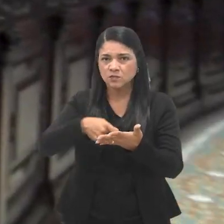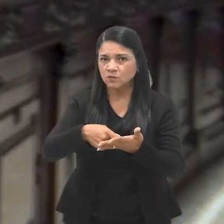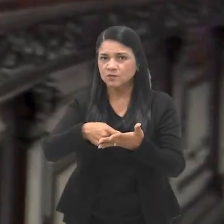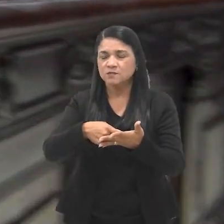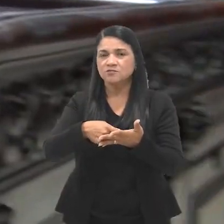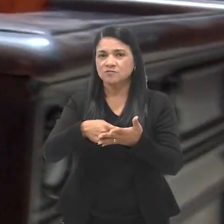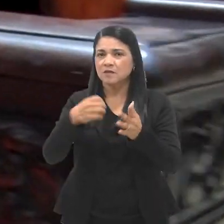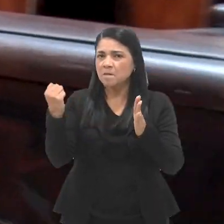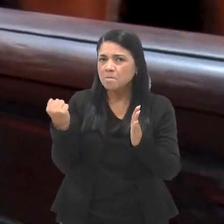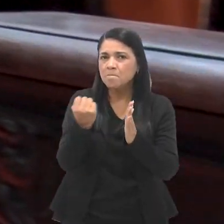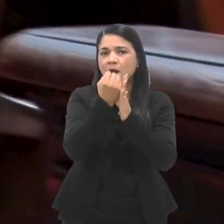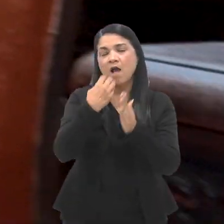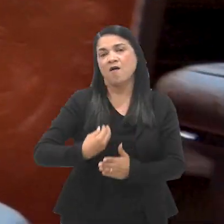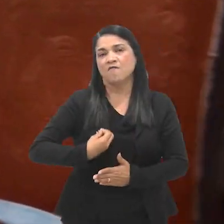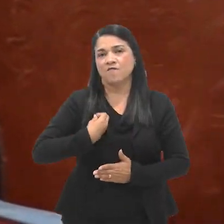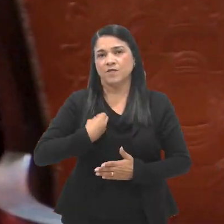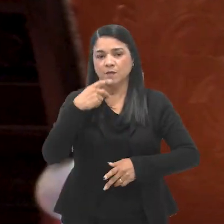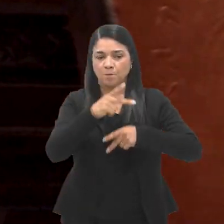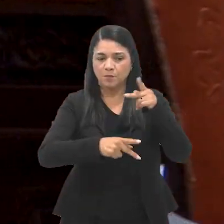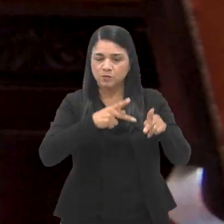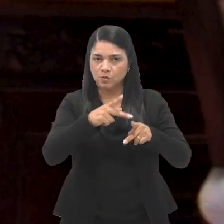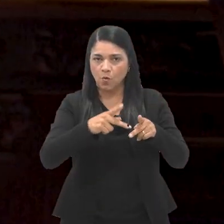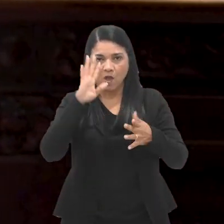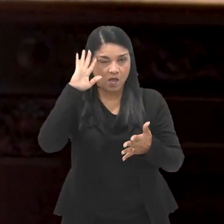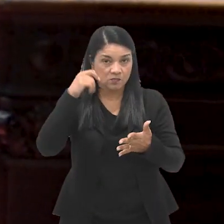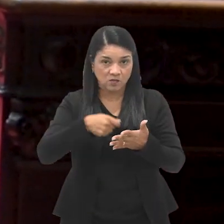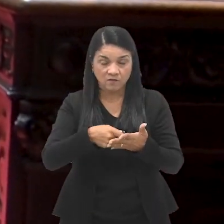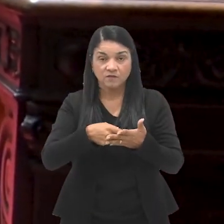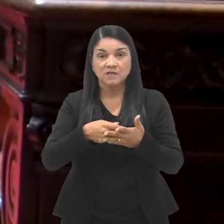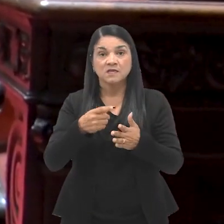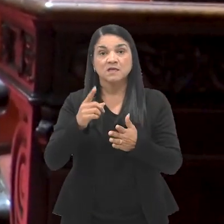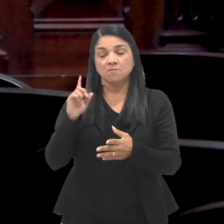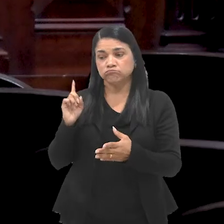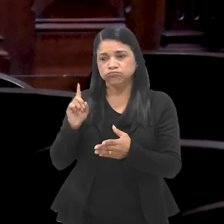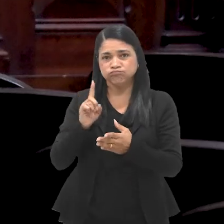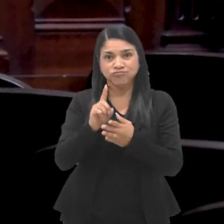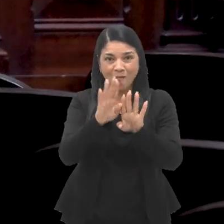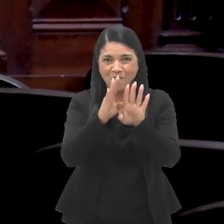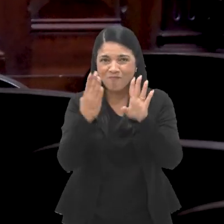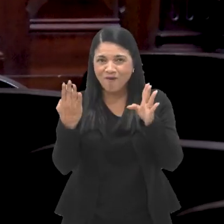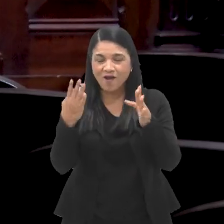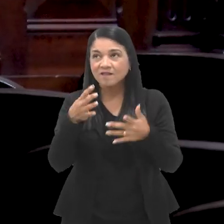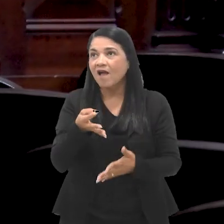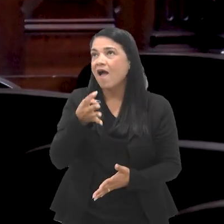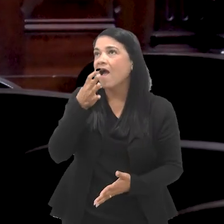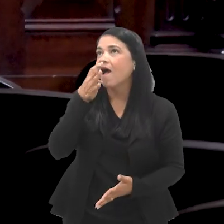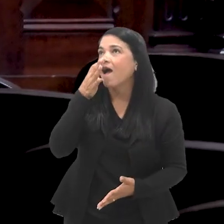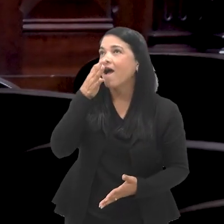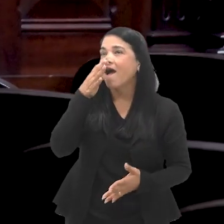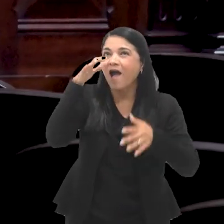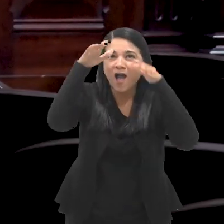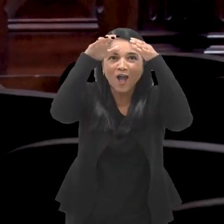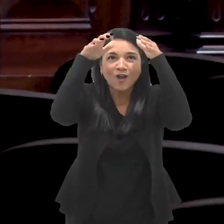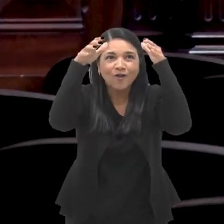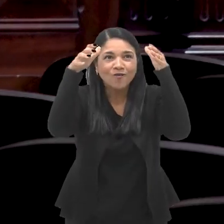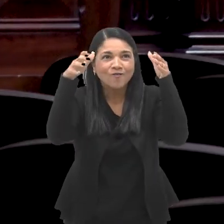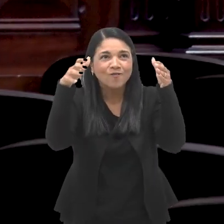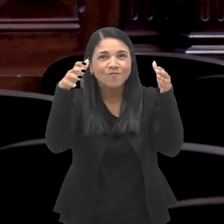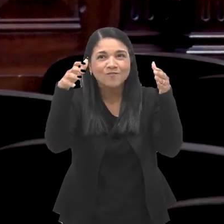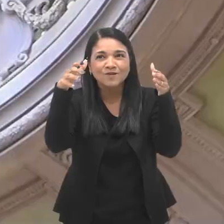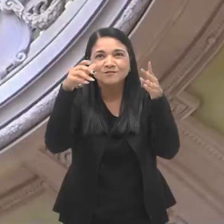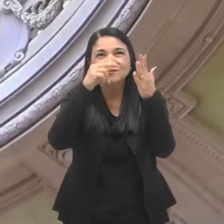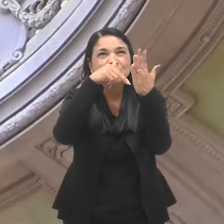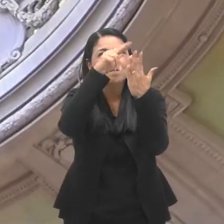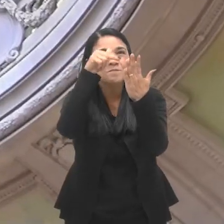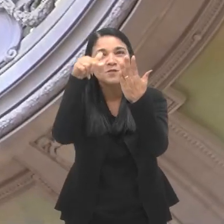debates e de tomada de decisões que impactam a vida da população. Quem entra por essa porta logo se maravilha com